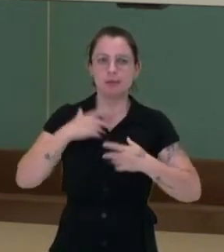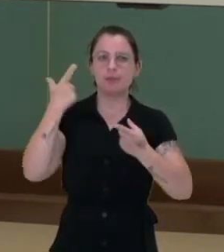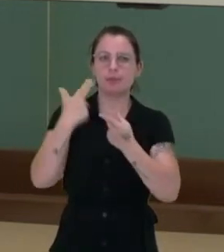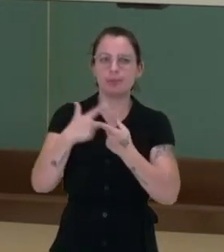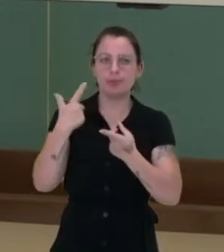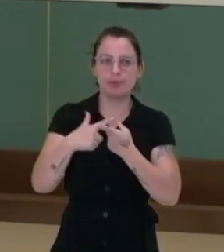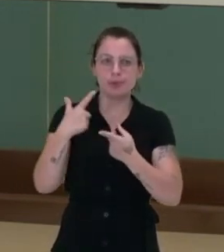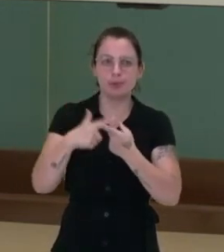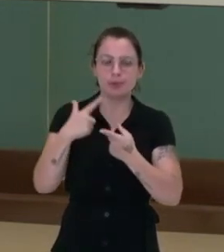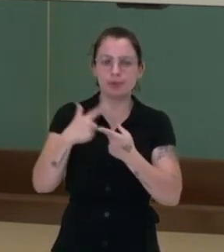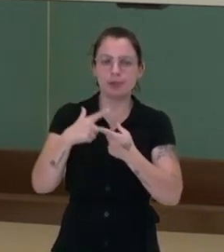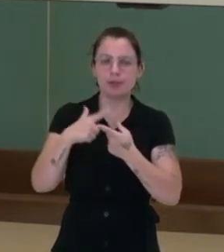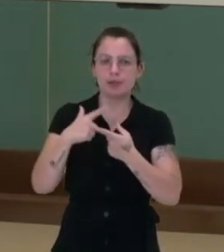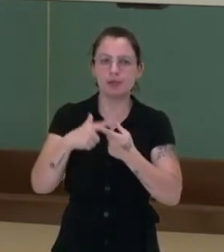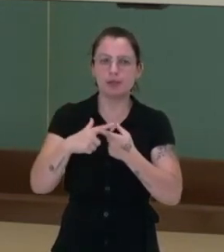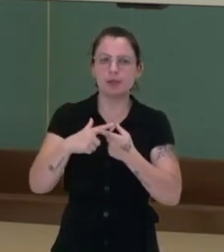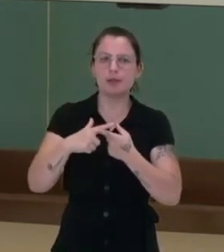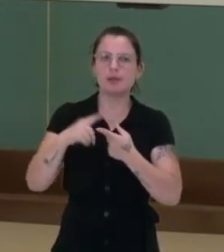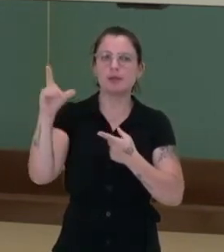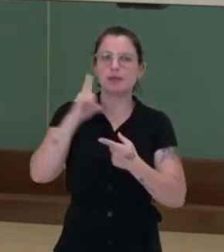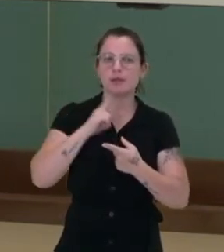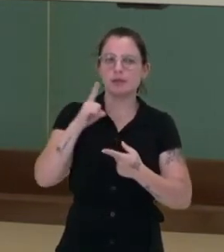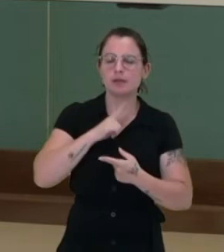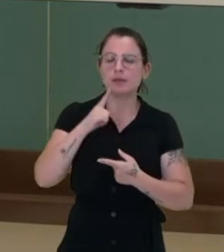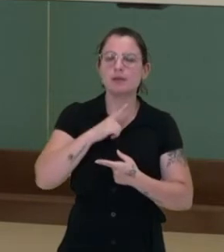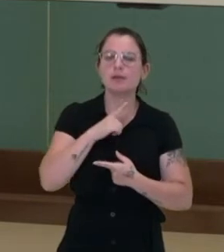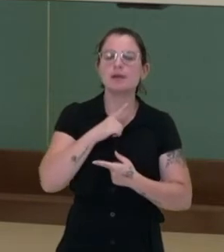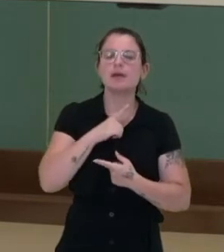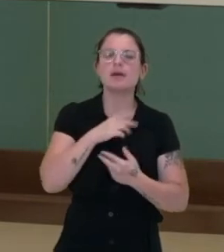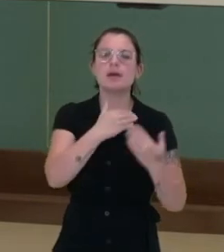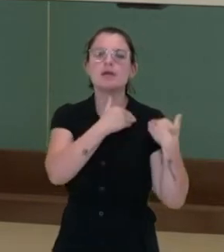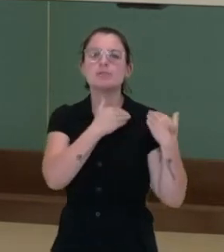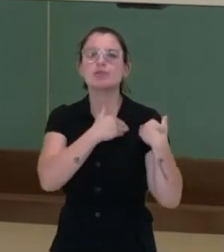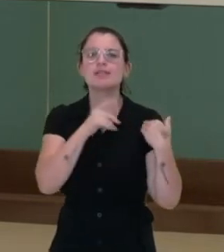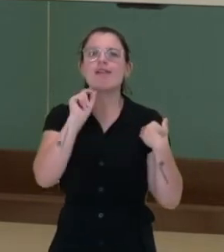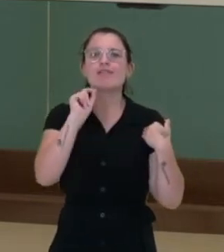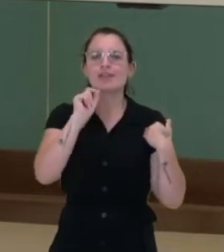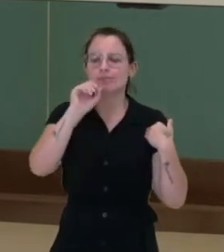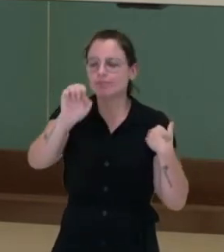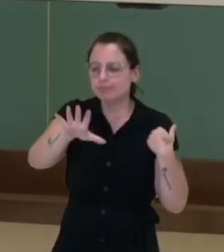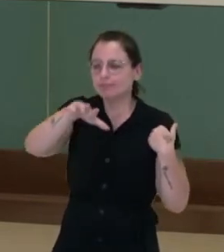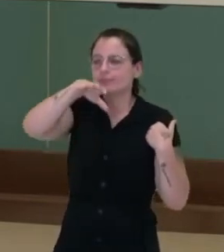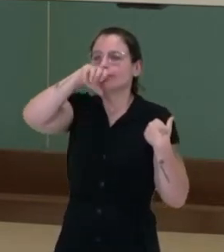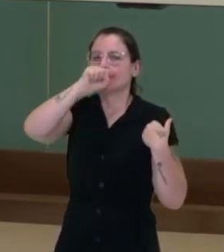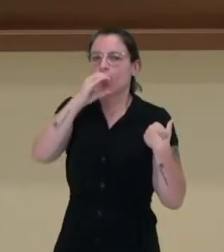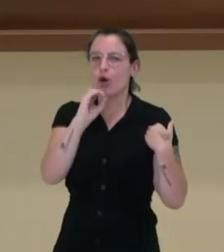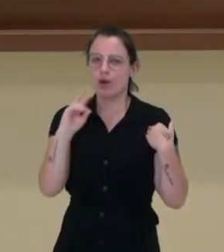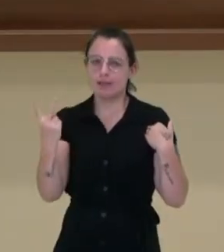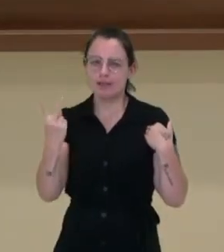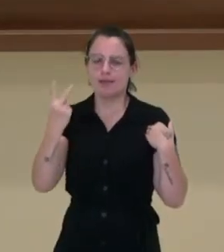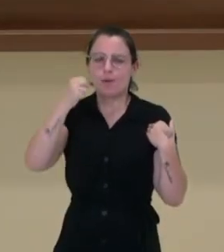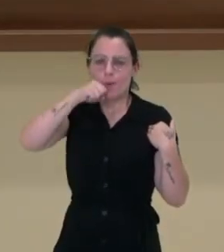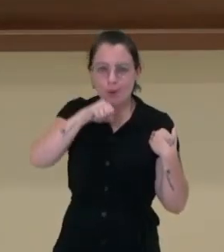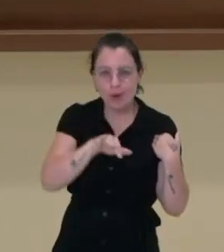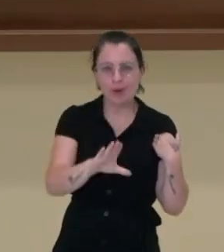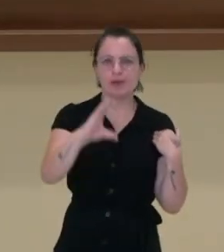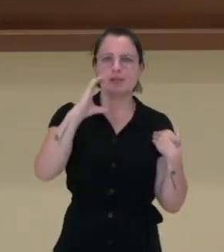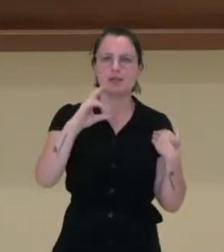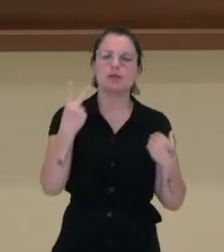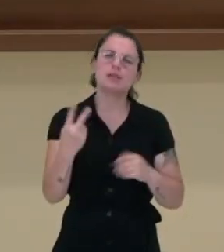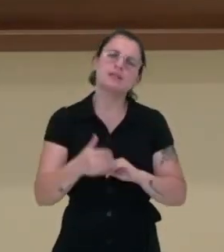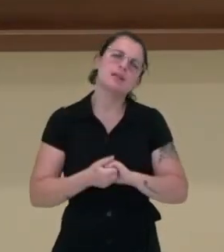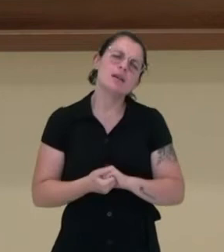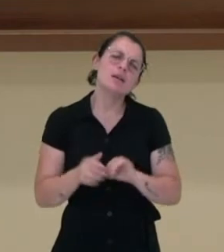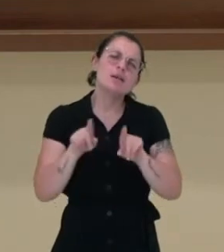ar pelo organismo e da eliminação do gás carbônico que é retirado das nossas células. Mas, Fabiano, por que